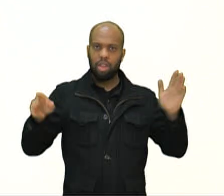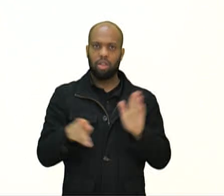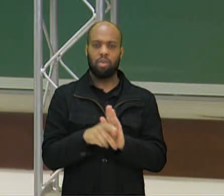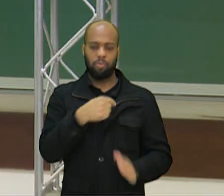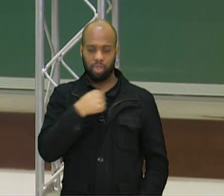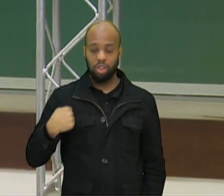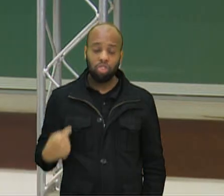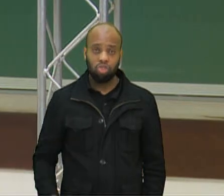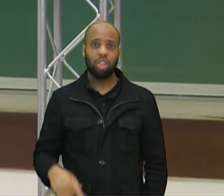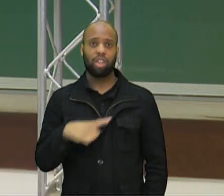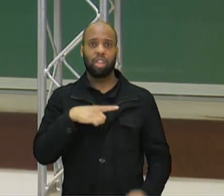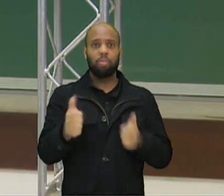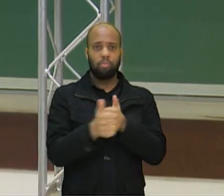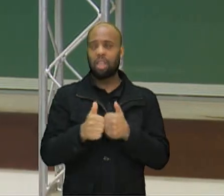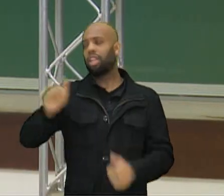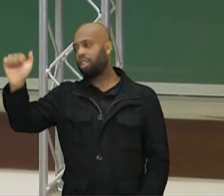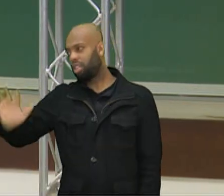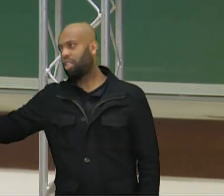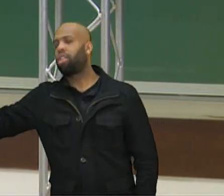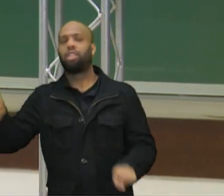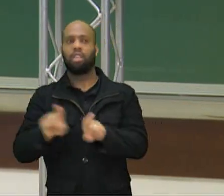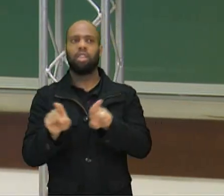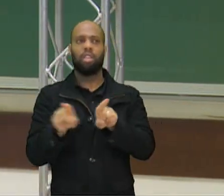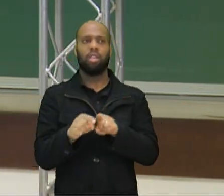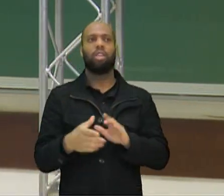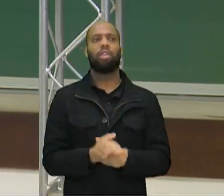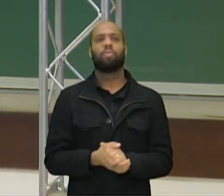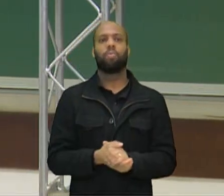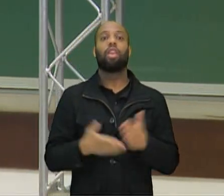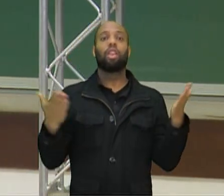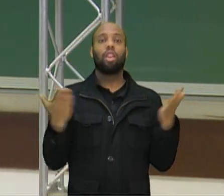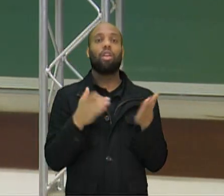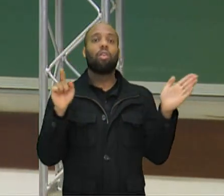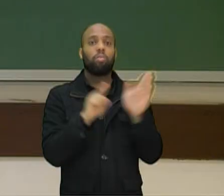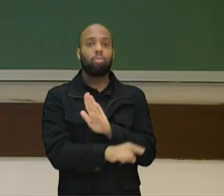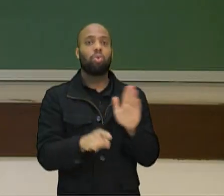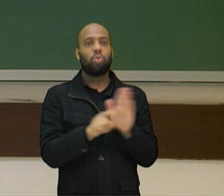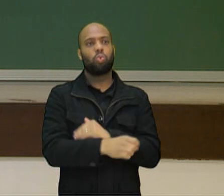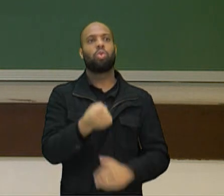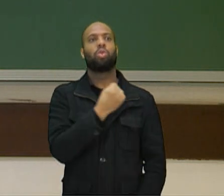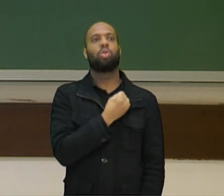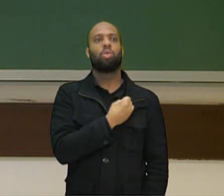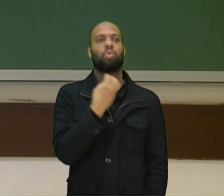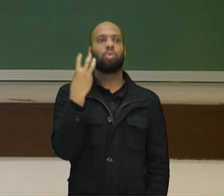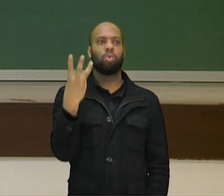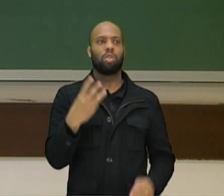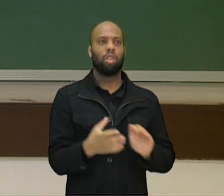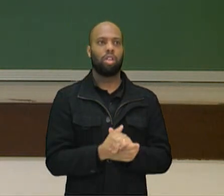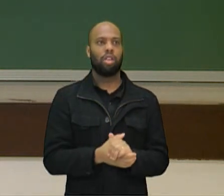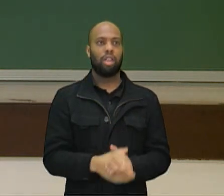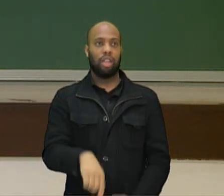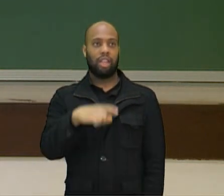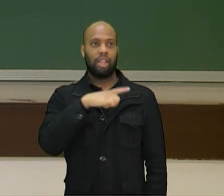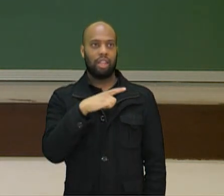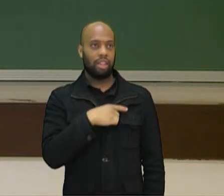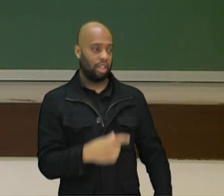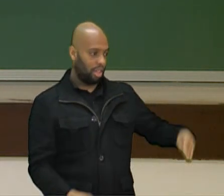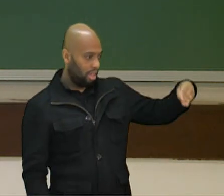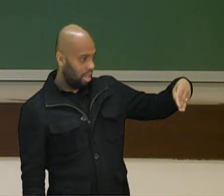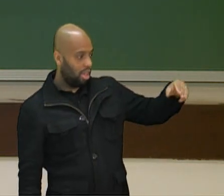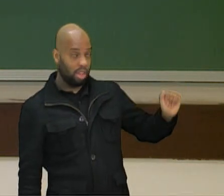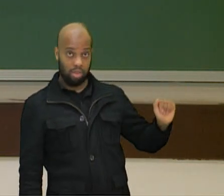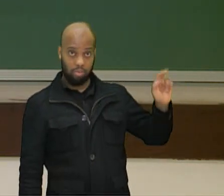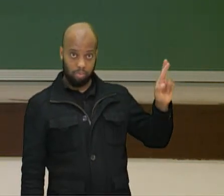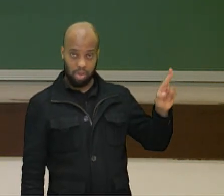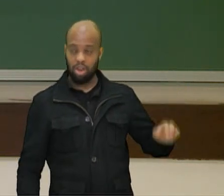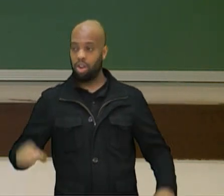que estão ali no continente asiático também. E agora o nosso quiz. Vamos lá, vamos ver se